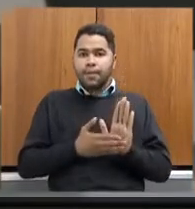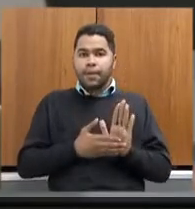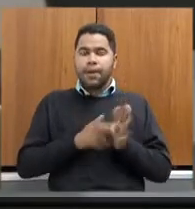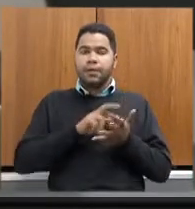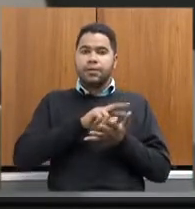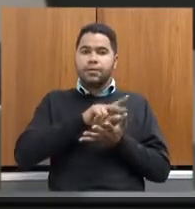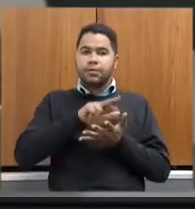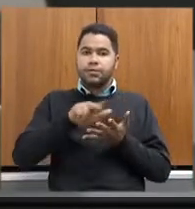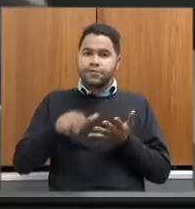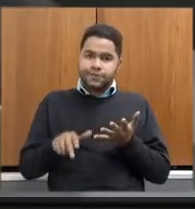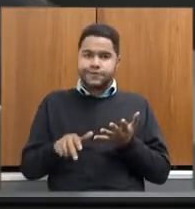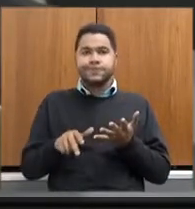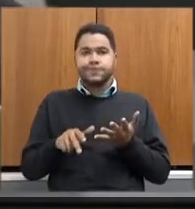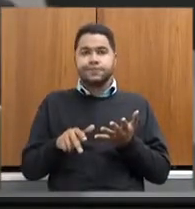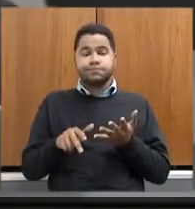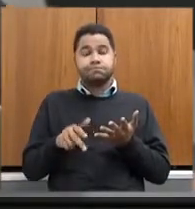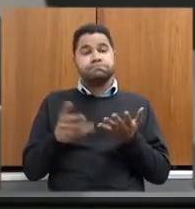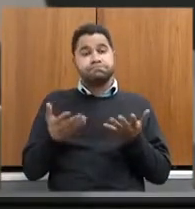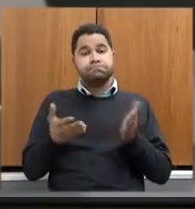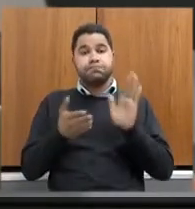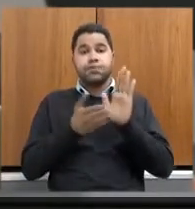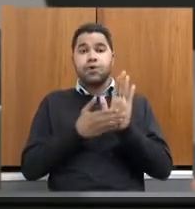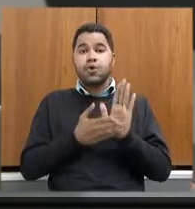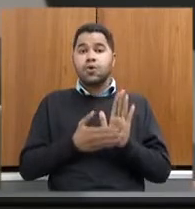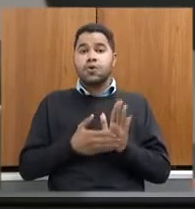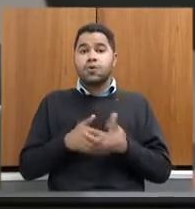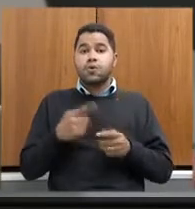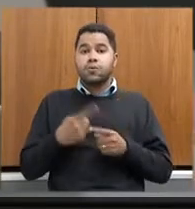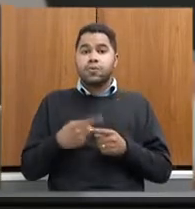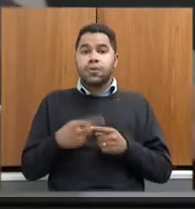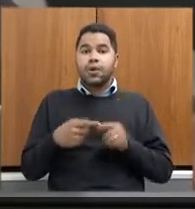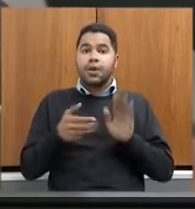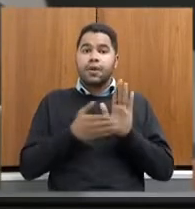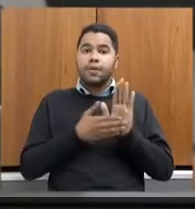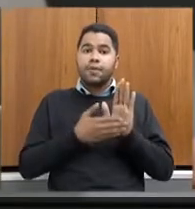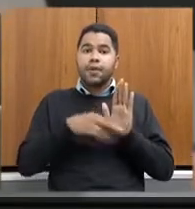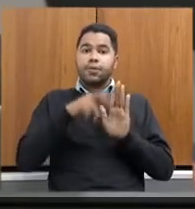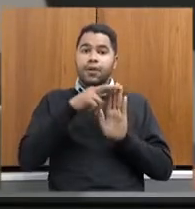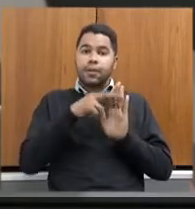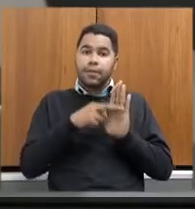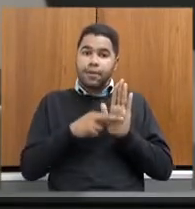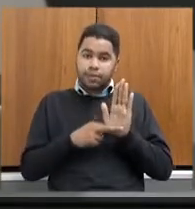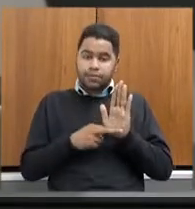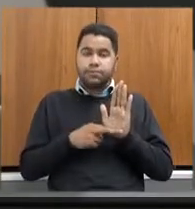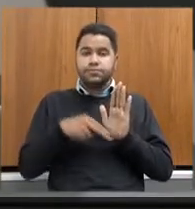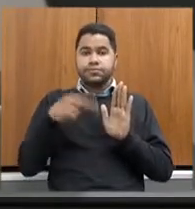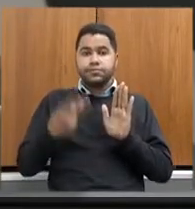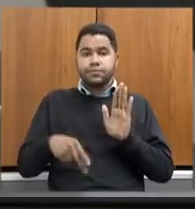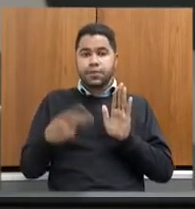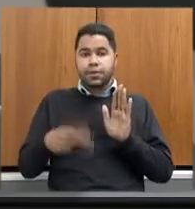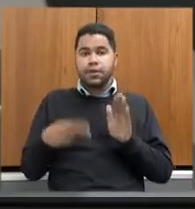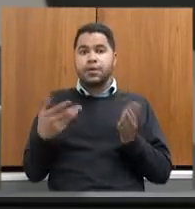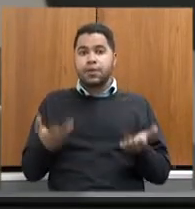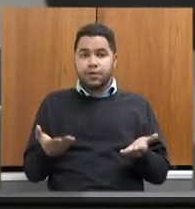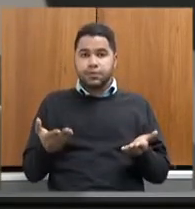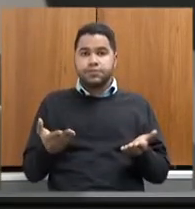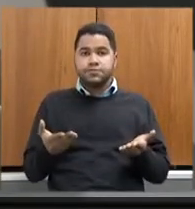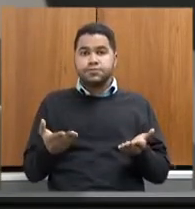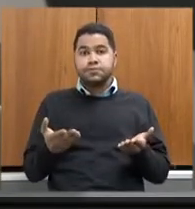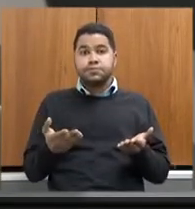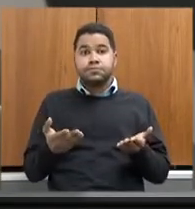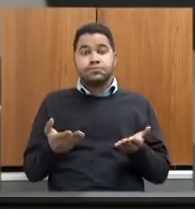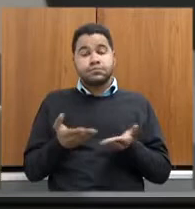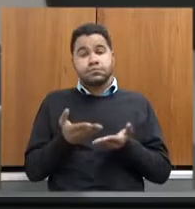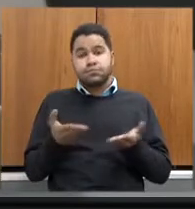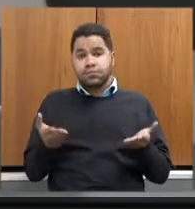tanto as questões utilidade pública se trata porque a falta regular estado sobre a estrada na casa e essas são